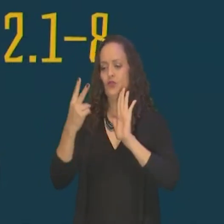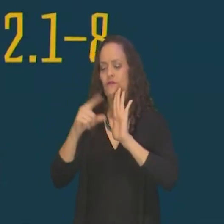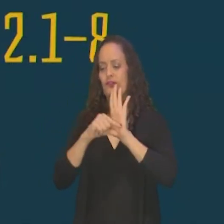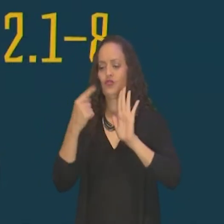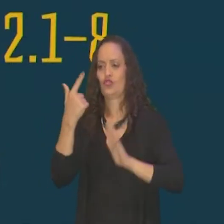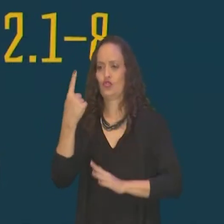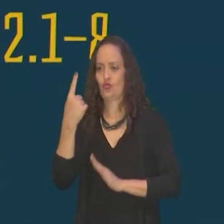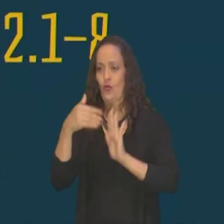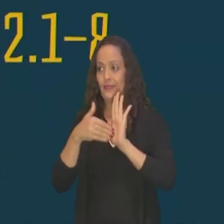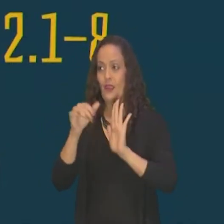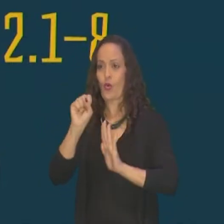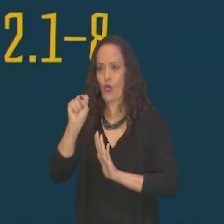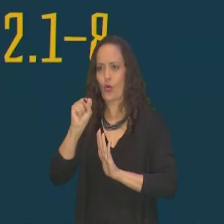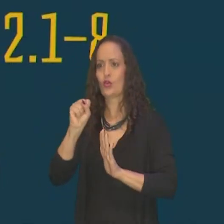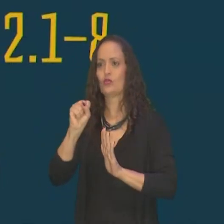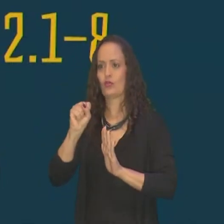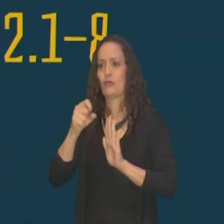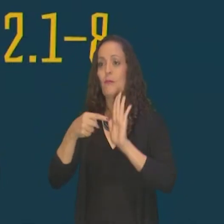8.